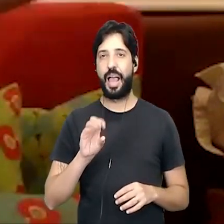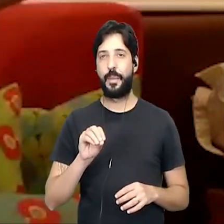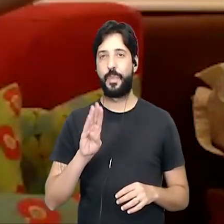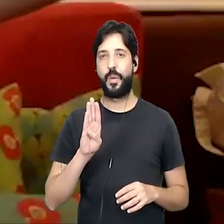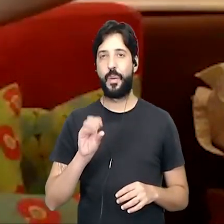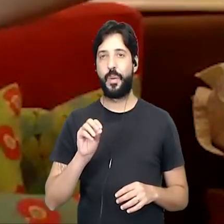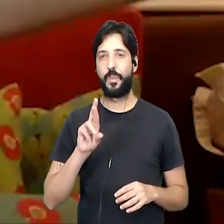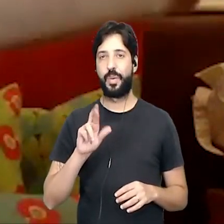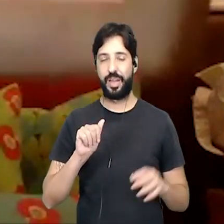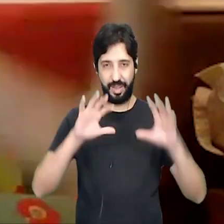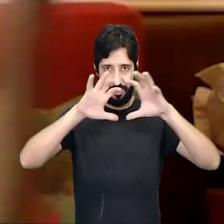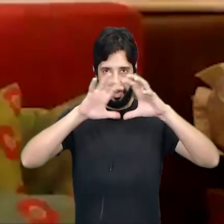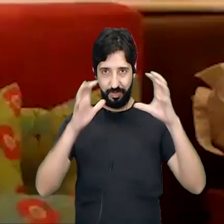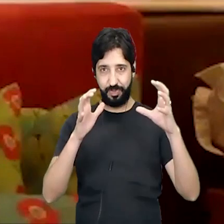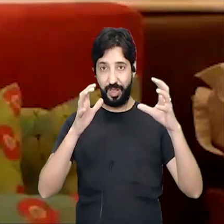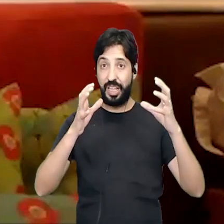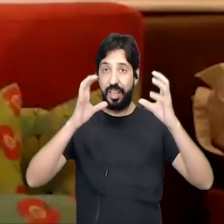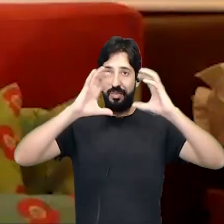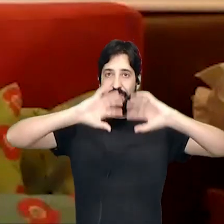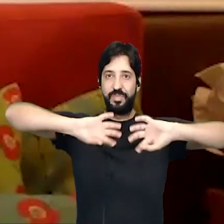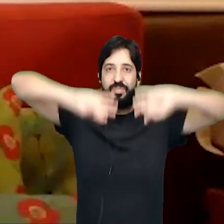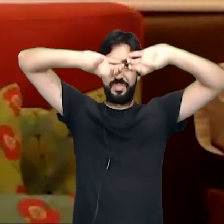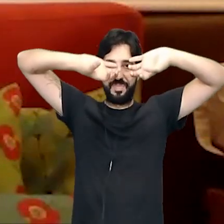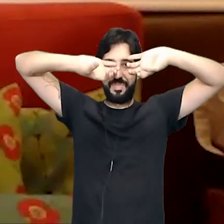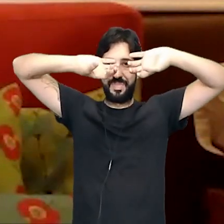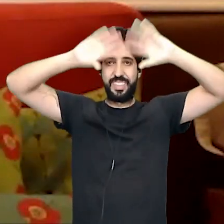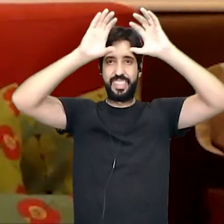abóbada invertida, né, de tecido,